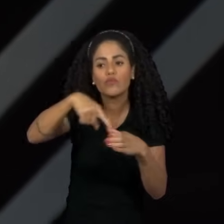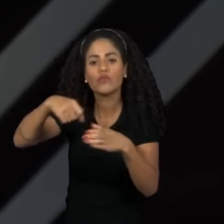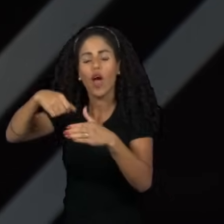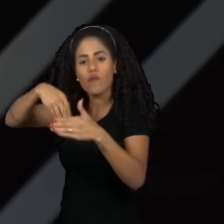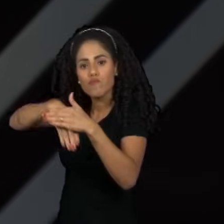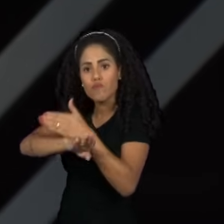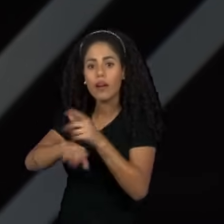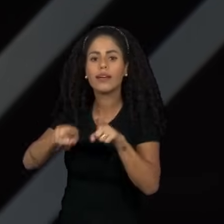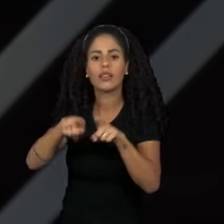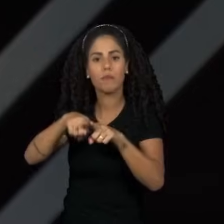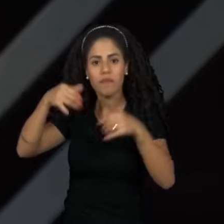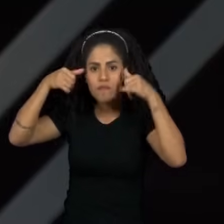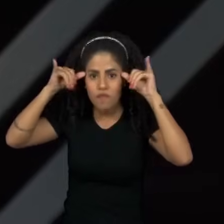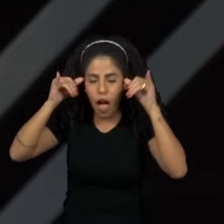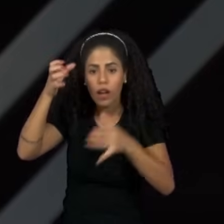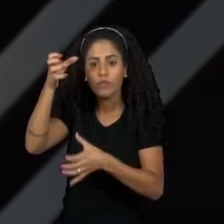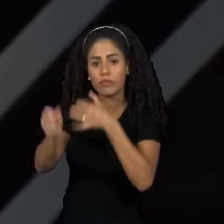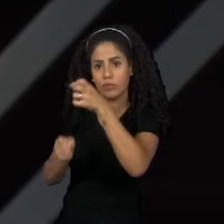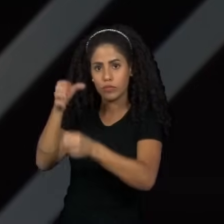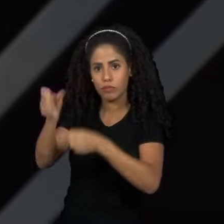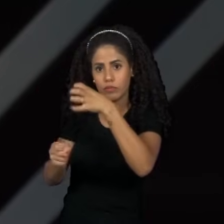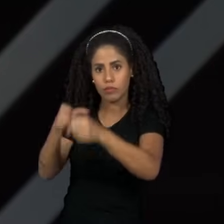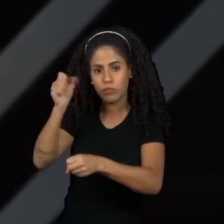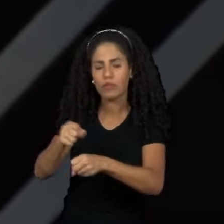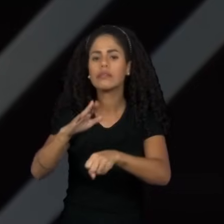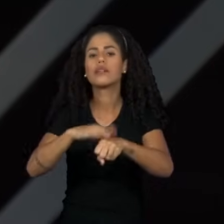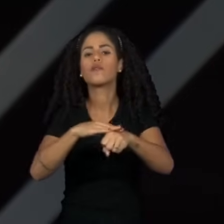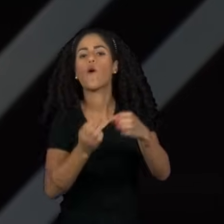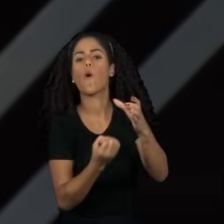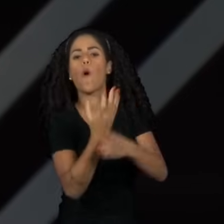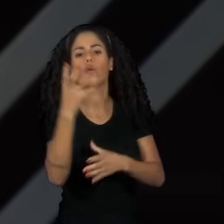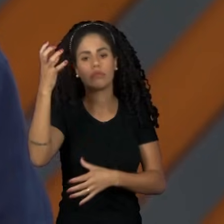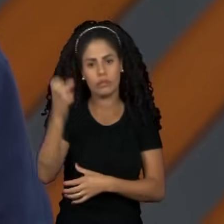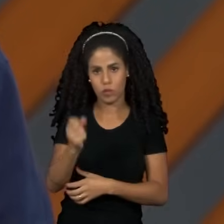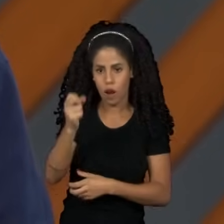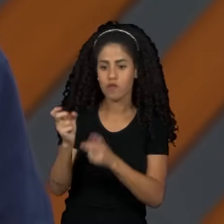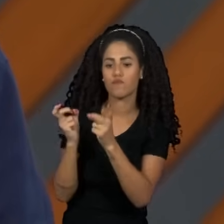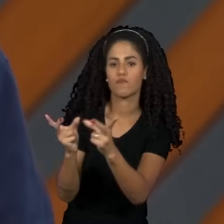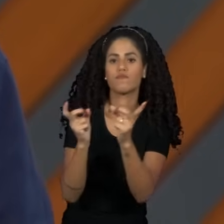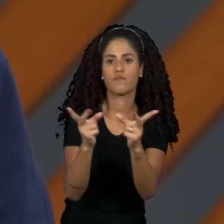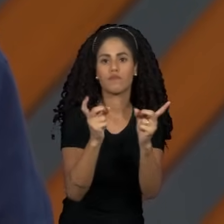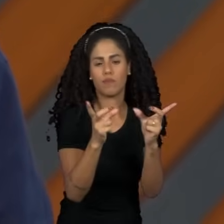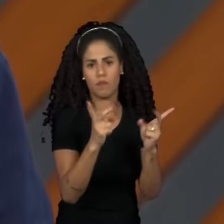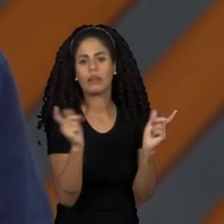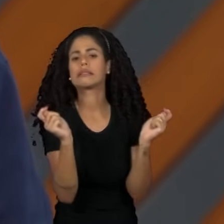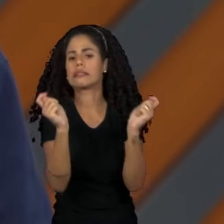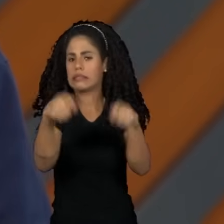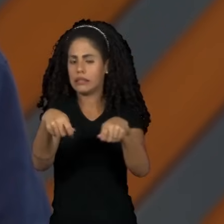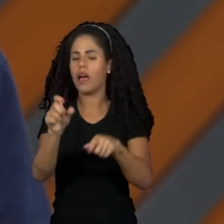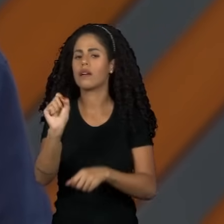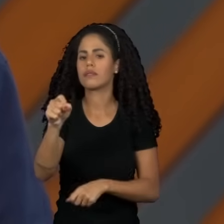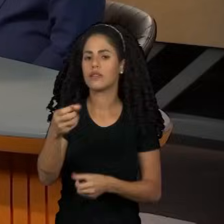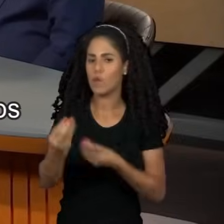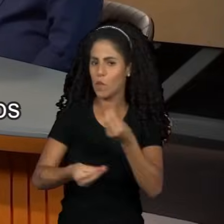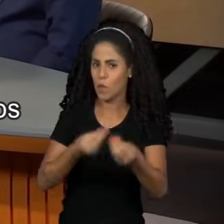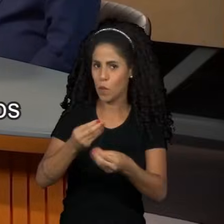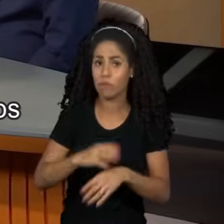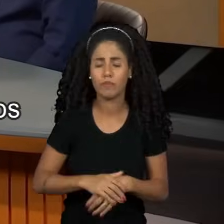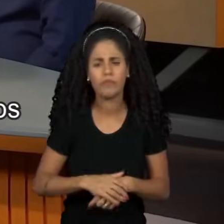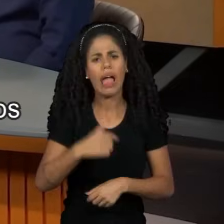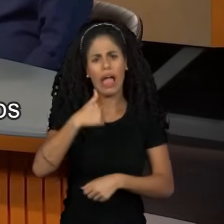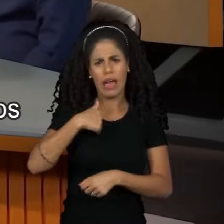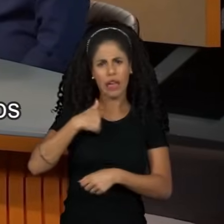as vacas de leite, então também fazia-se produtos laticínios e vendendo o excedente. Eu